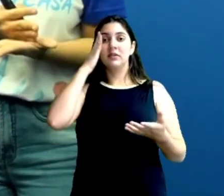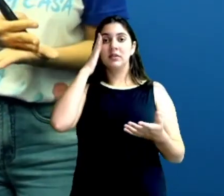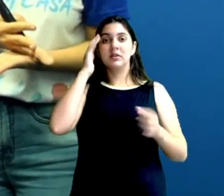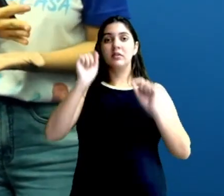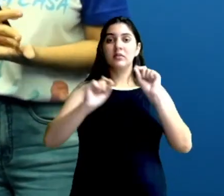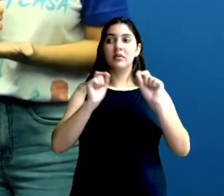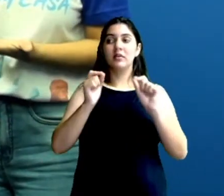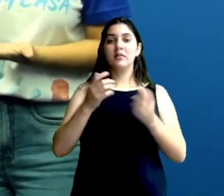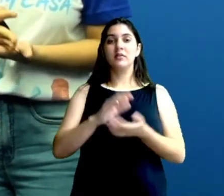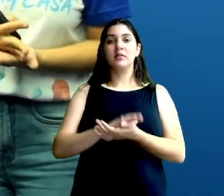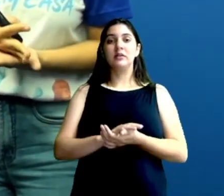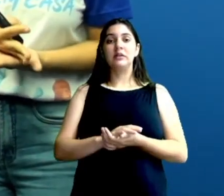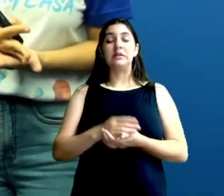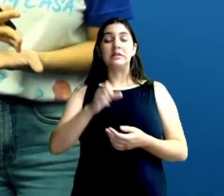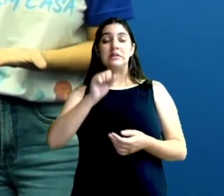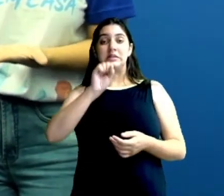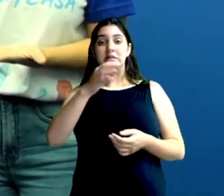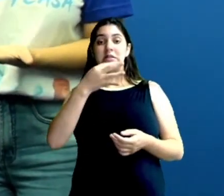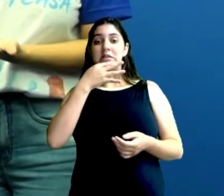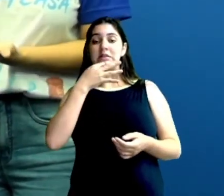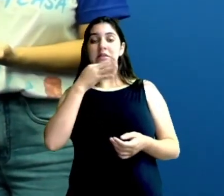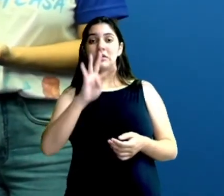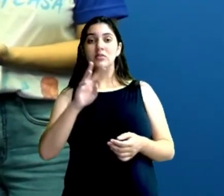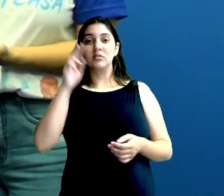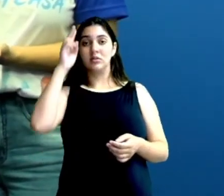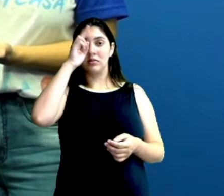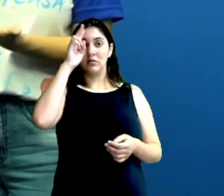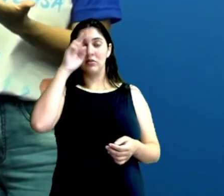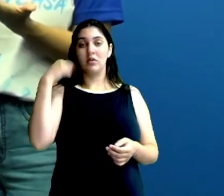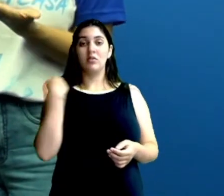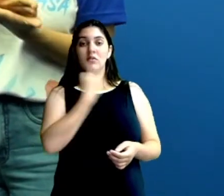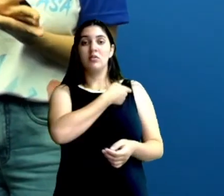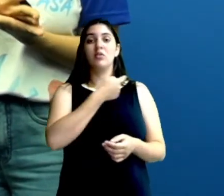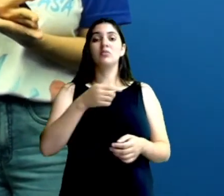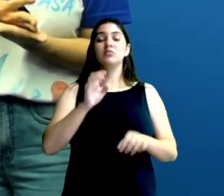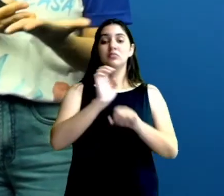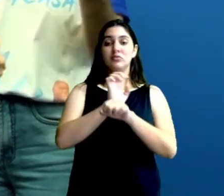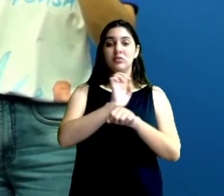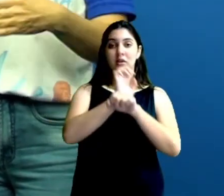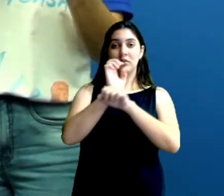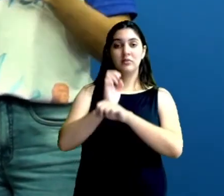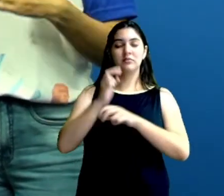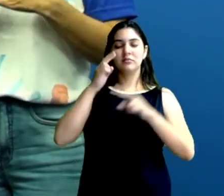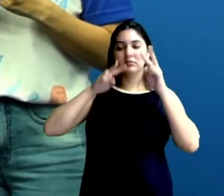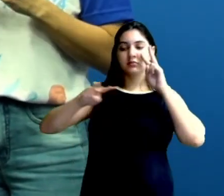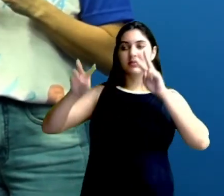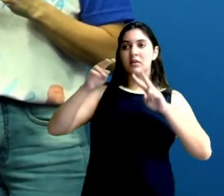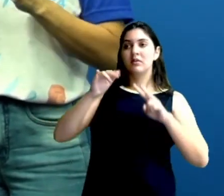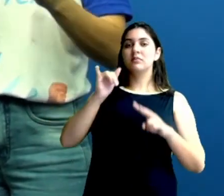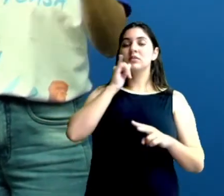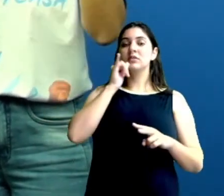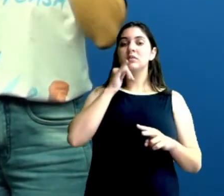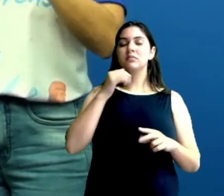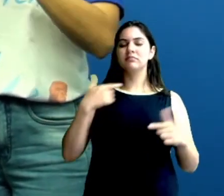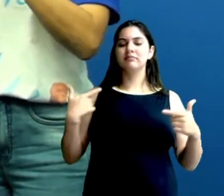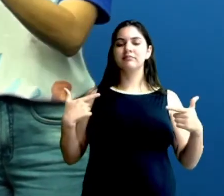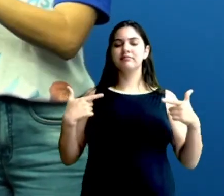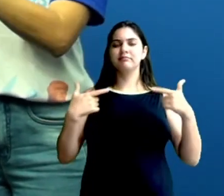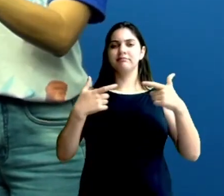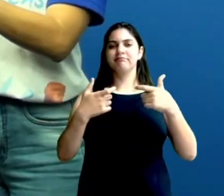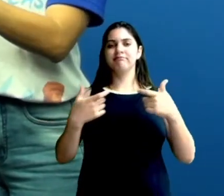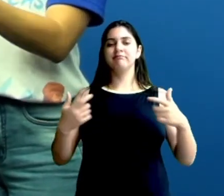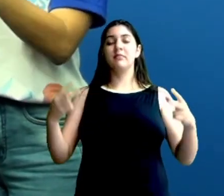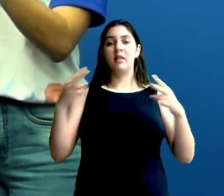A gente não vai entender se não conhecermos a história do nosso estado e observar, por exemplo, que essas revoltas que ele